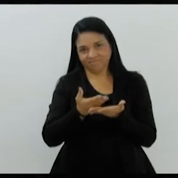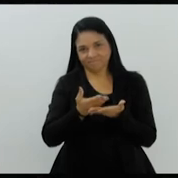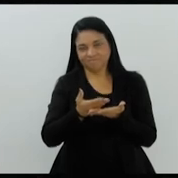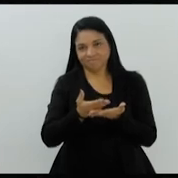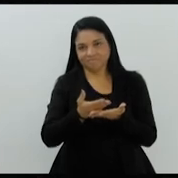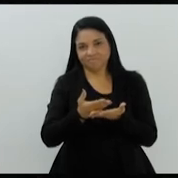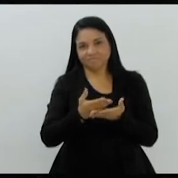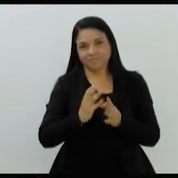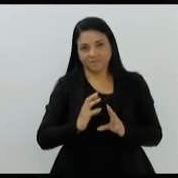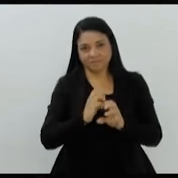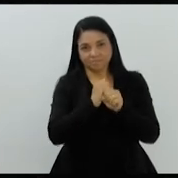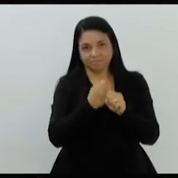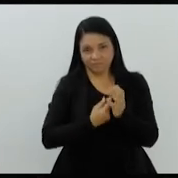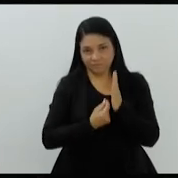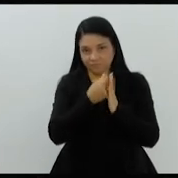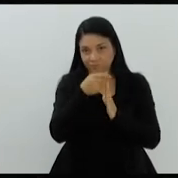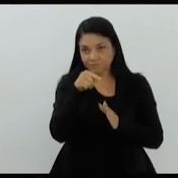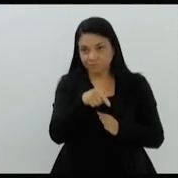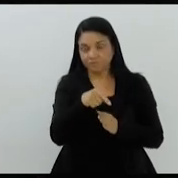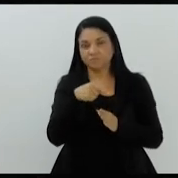Precisa o quê? Regulamentar.